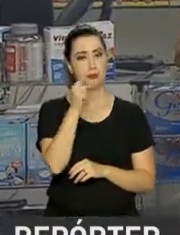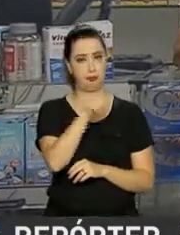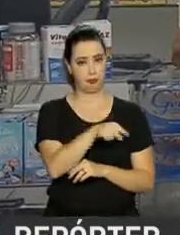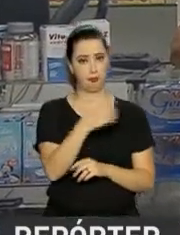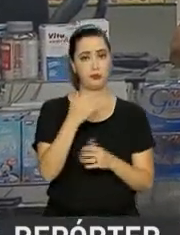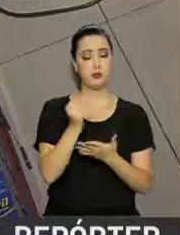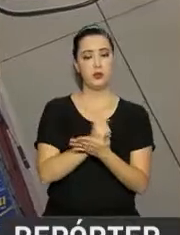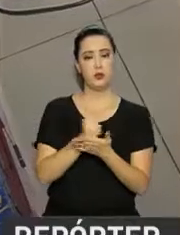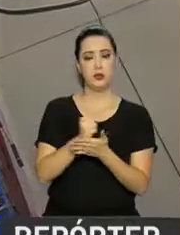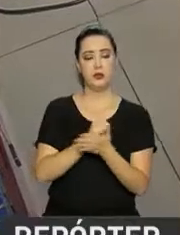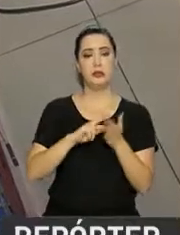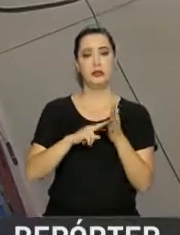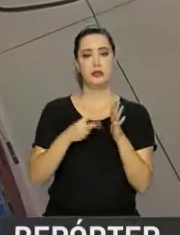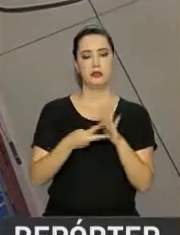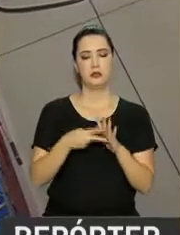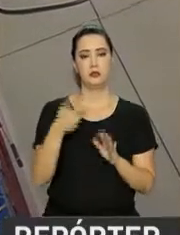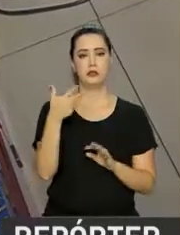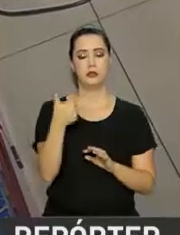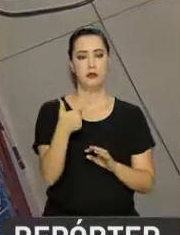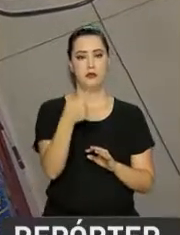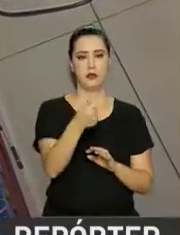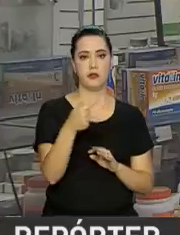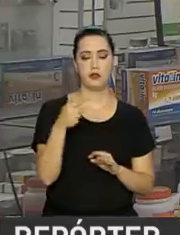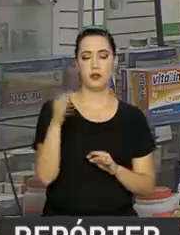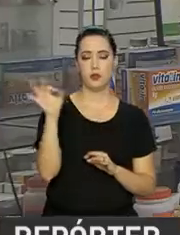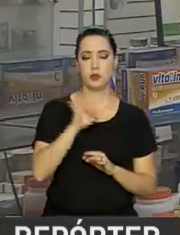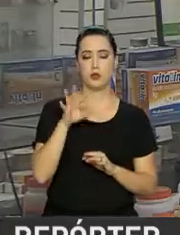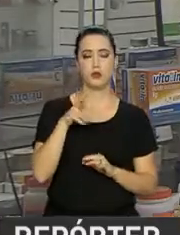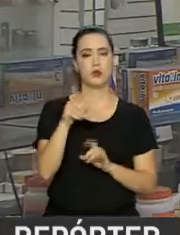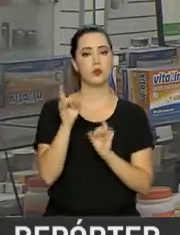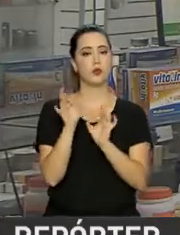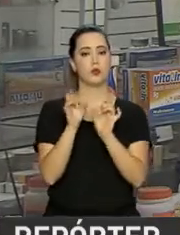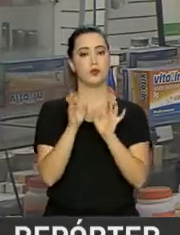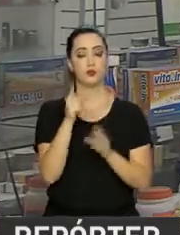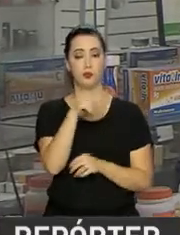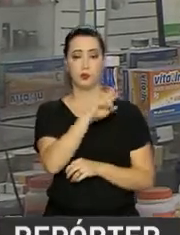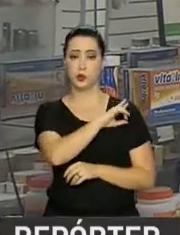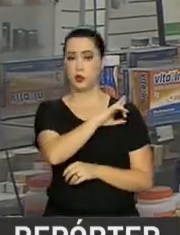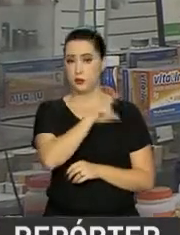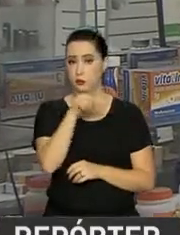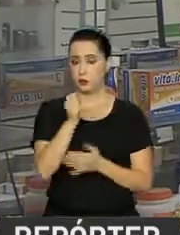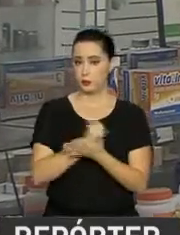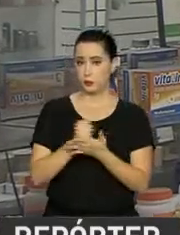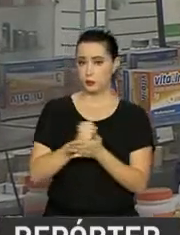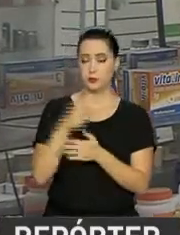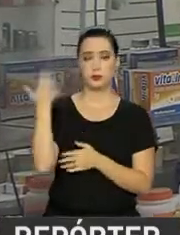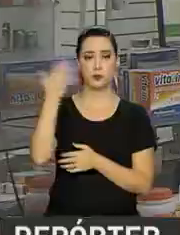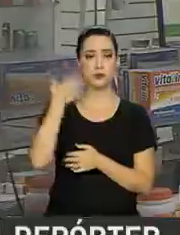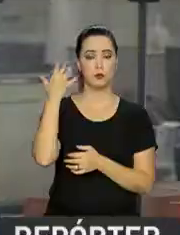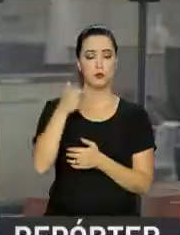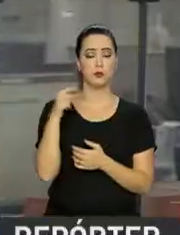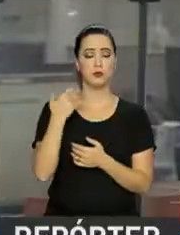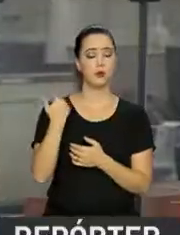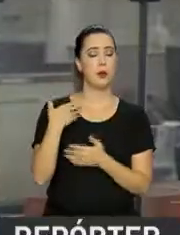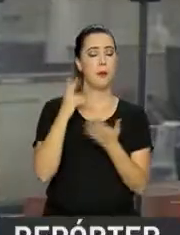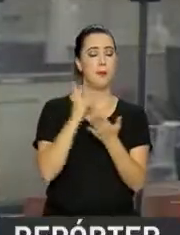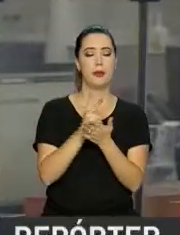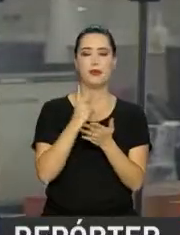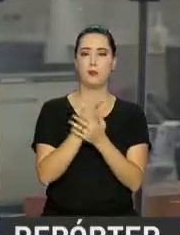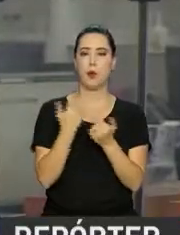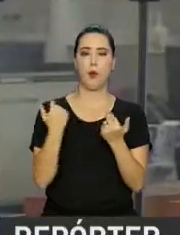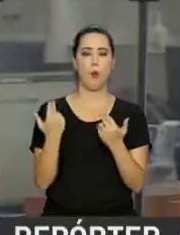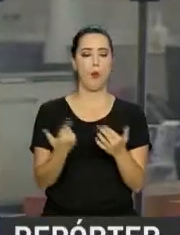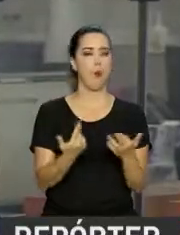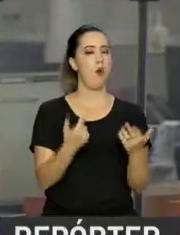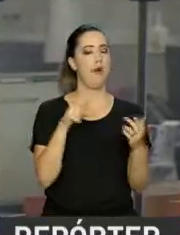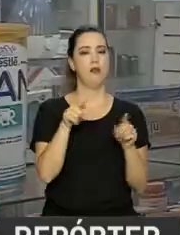representa 27% de toda a venda o farmacêutico explica que o genérico apresenta a mesma fórmula